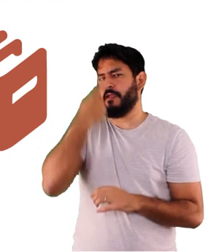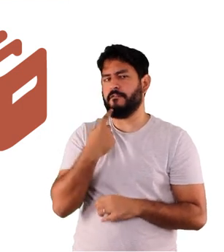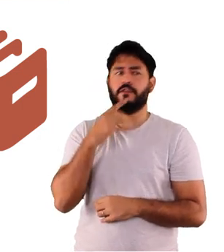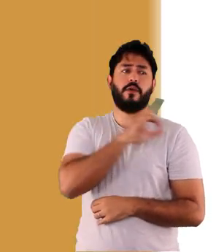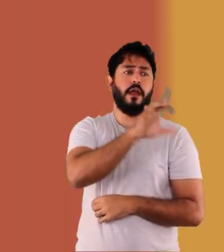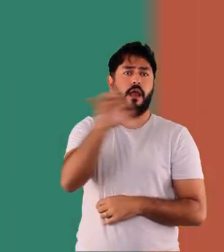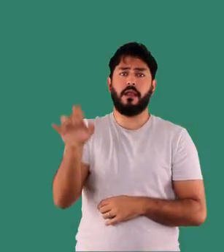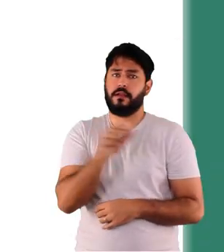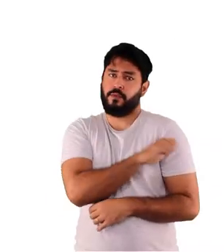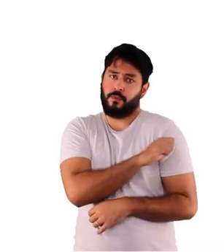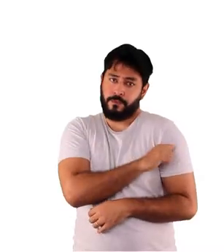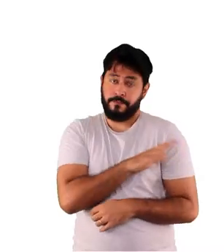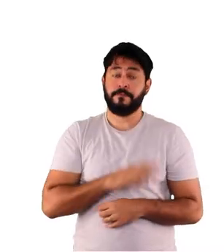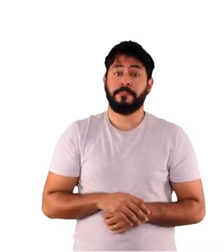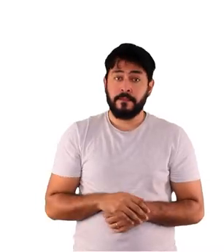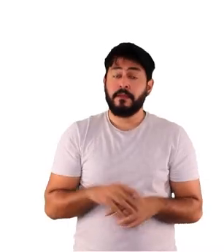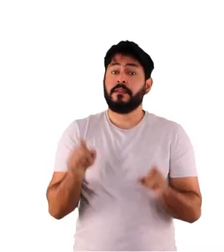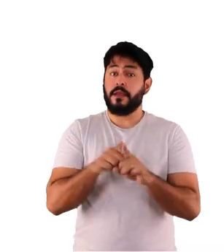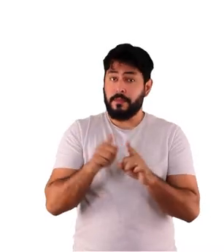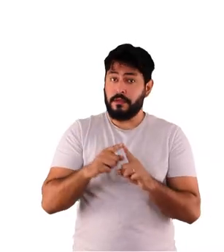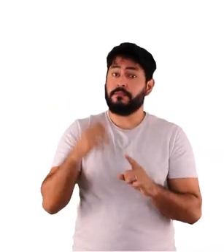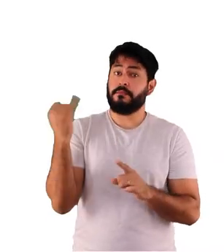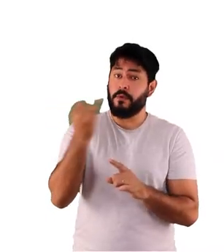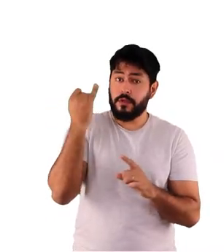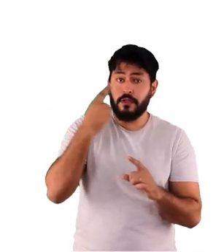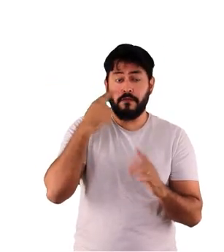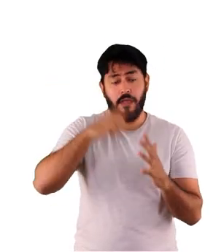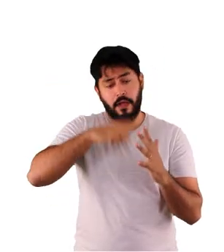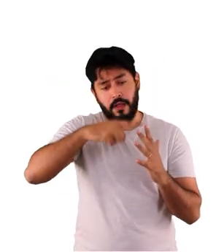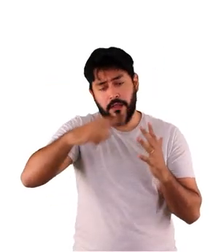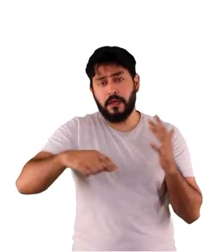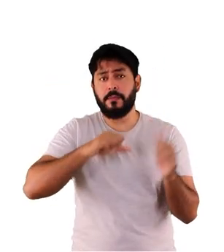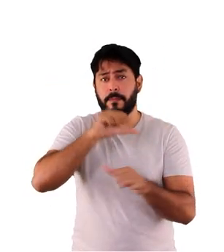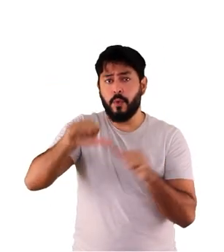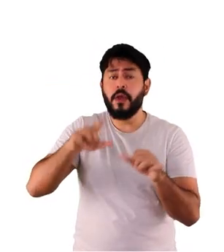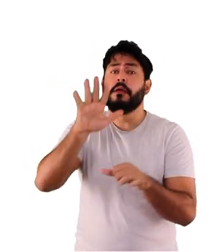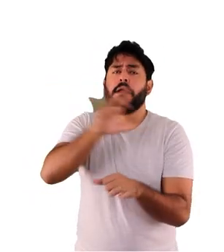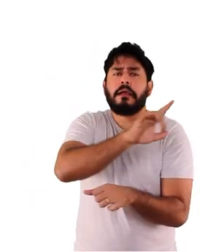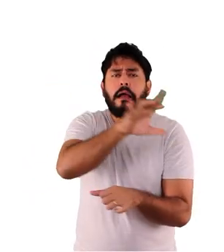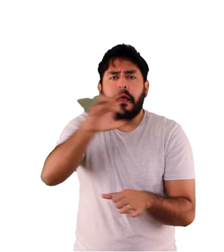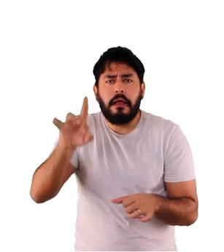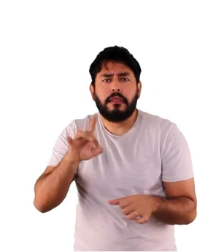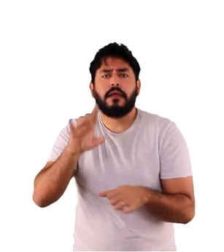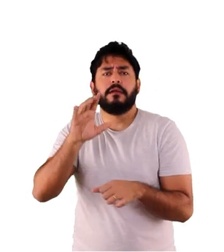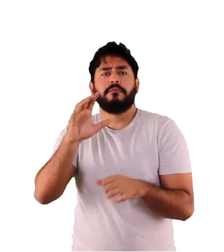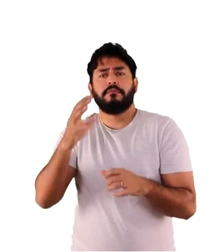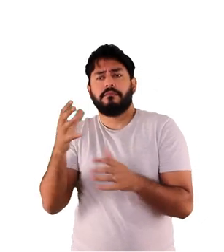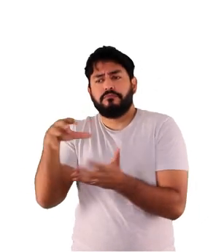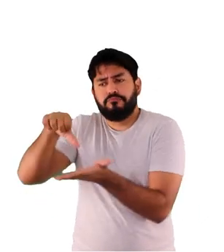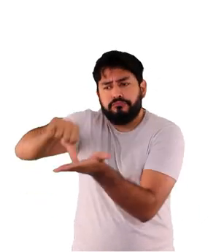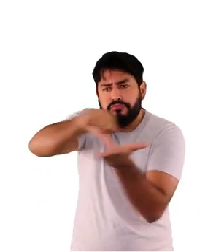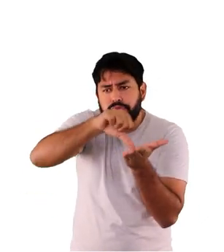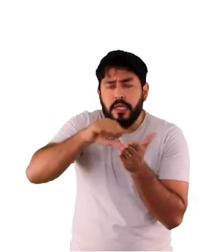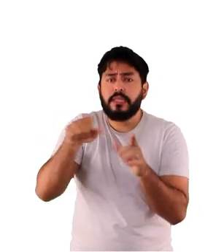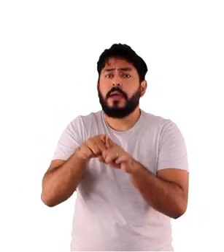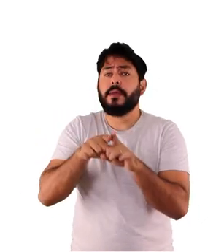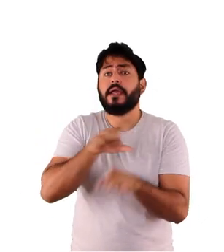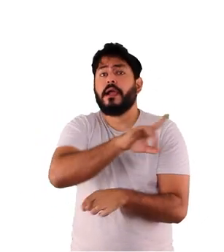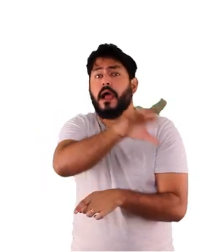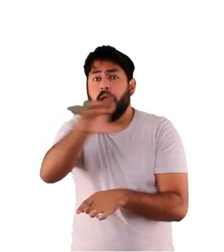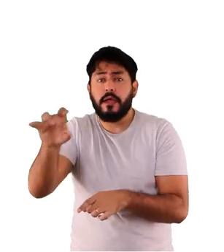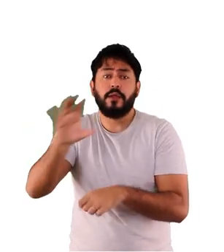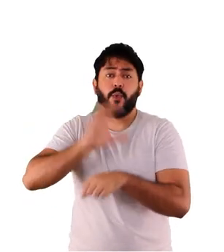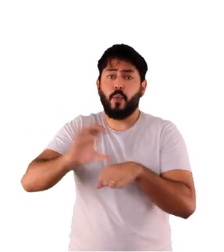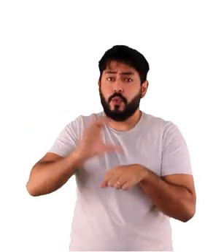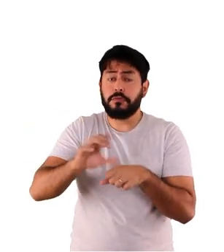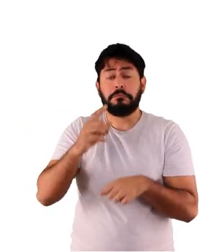realidade local dos estudantes. Foi necessário rever o calendário letivo. Cada campus e até cada curso vai definir a